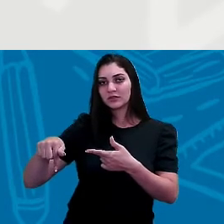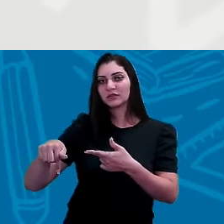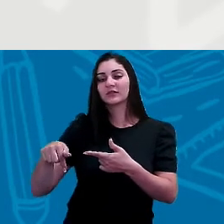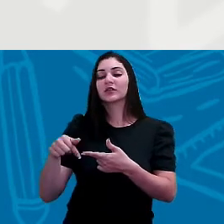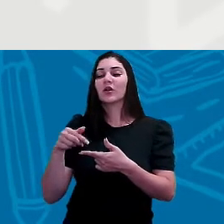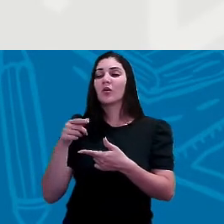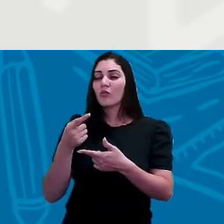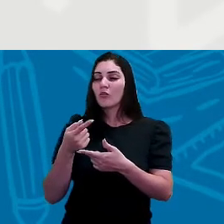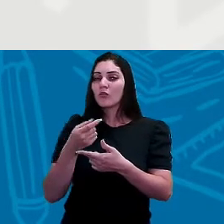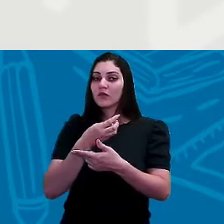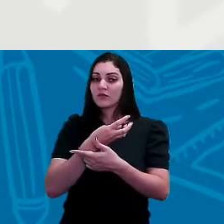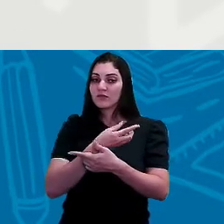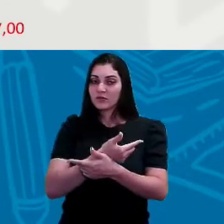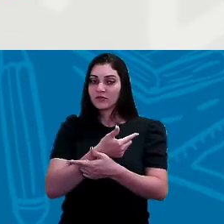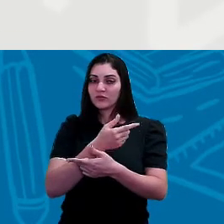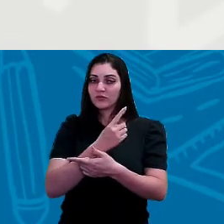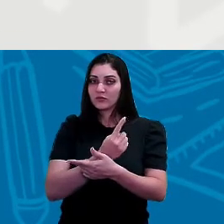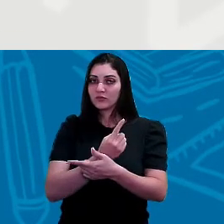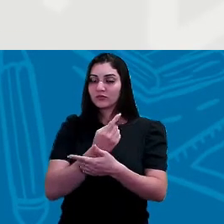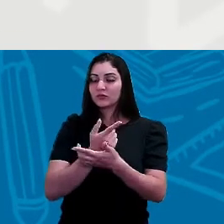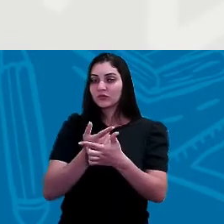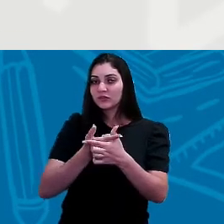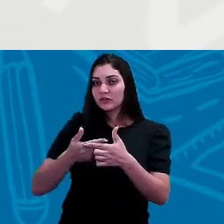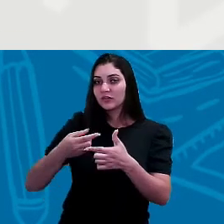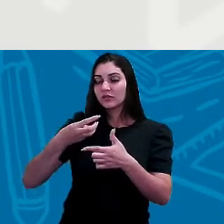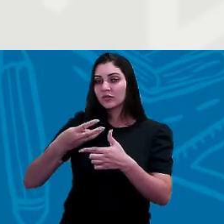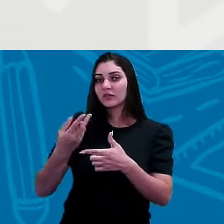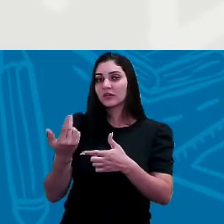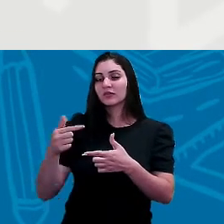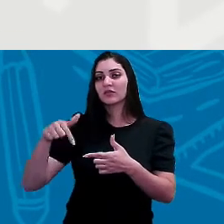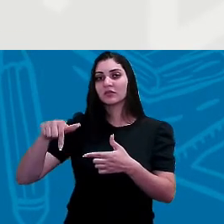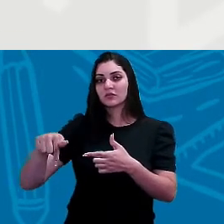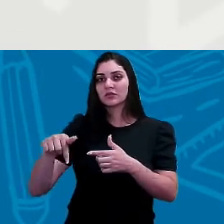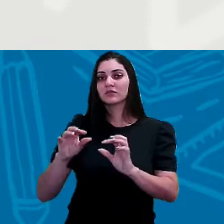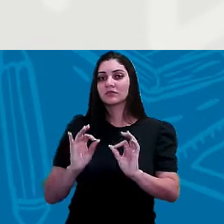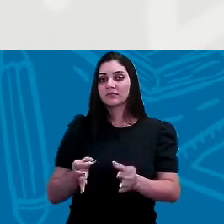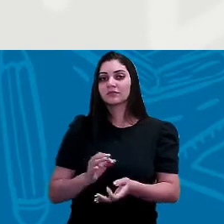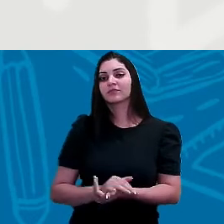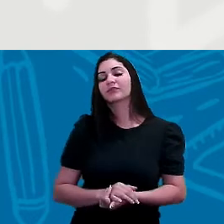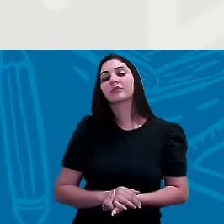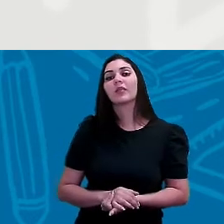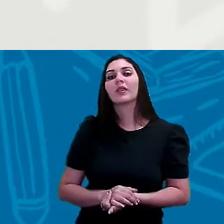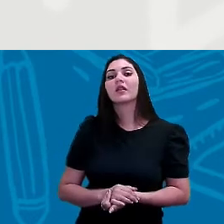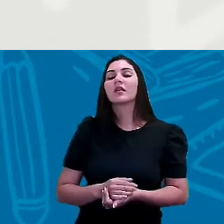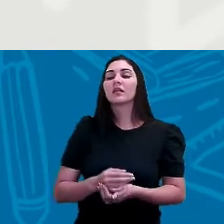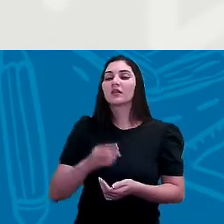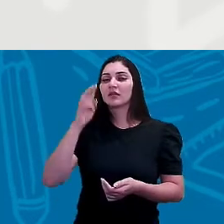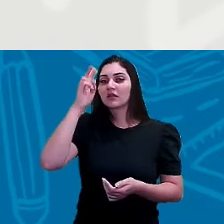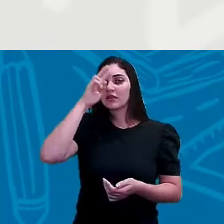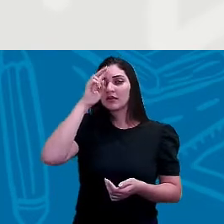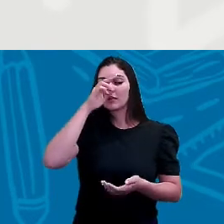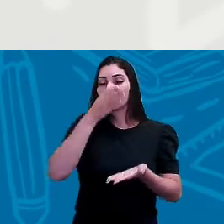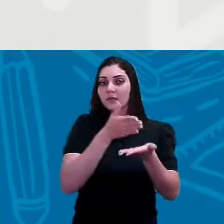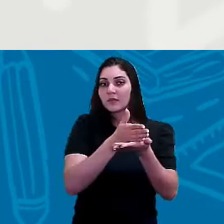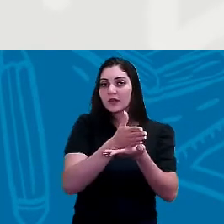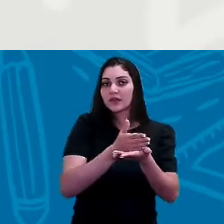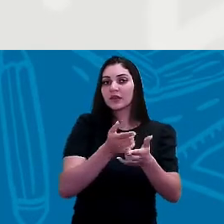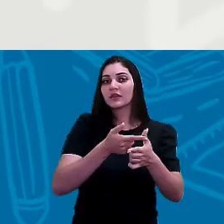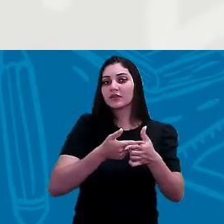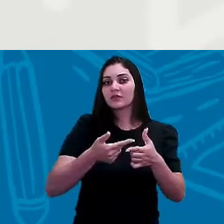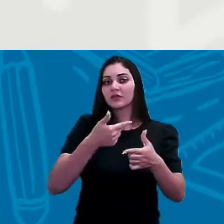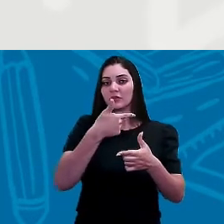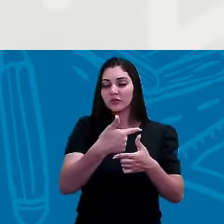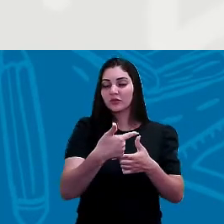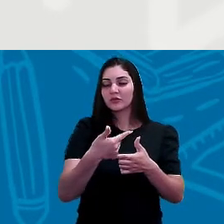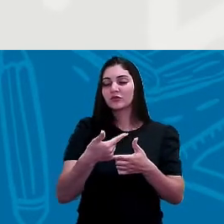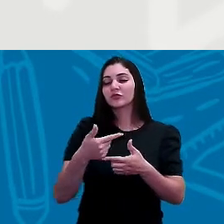terça parte de R$21 vai ser R$7, tá certo? Lembrando, metade eu divido por 2, terça parte eu divido